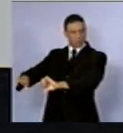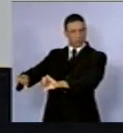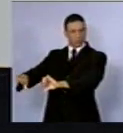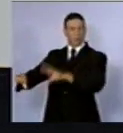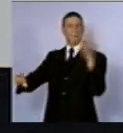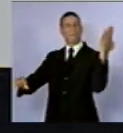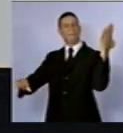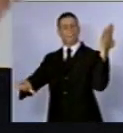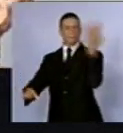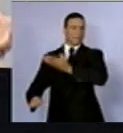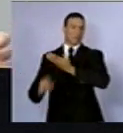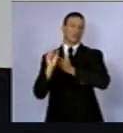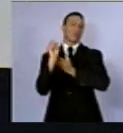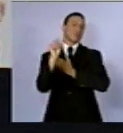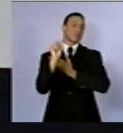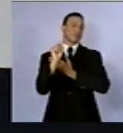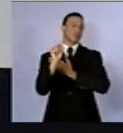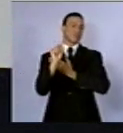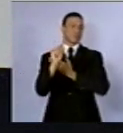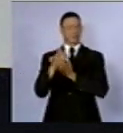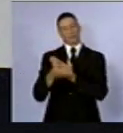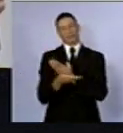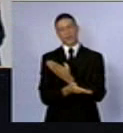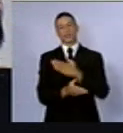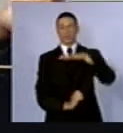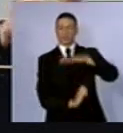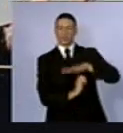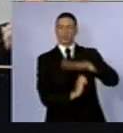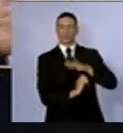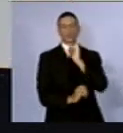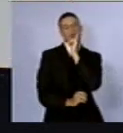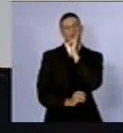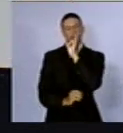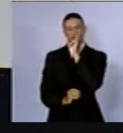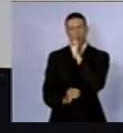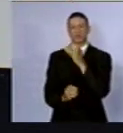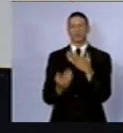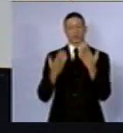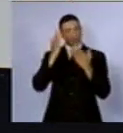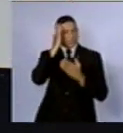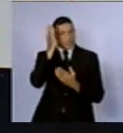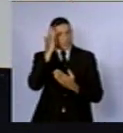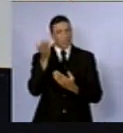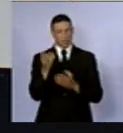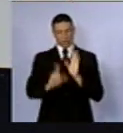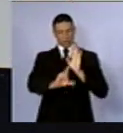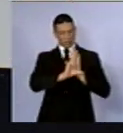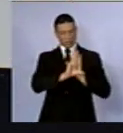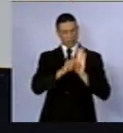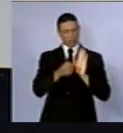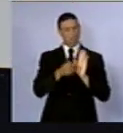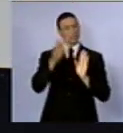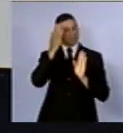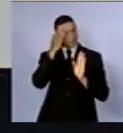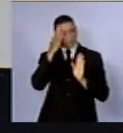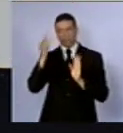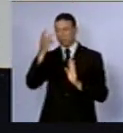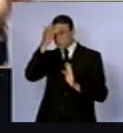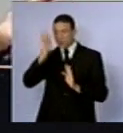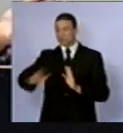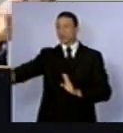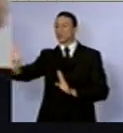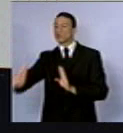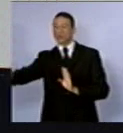aqui diante dessa configuração que inclusive é reconhecida pelo próprio código de defesa do consumidor pelos